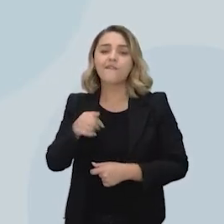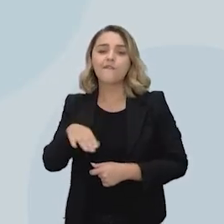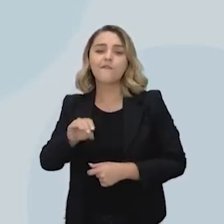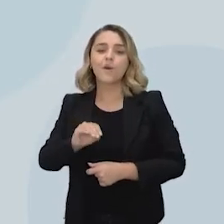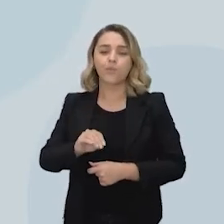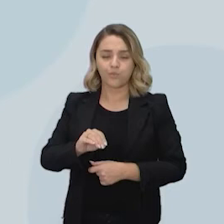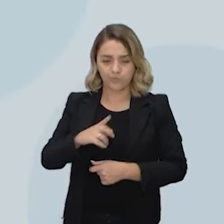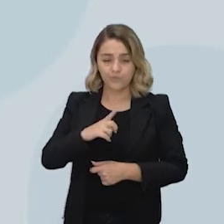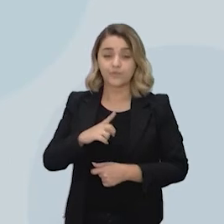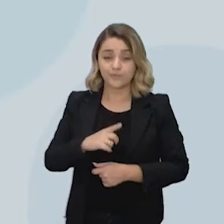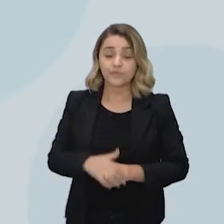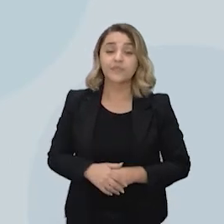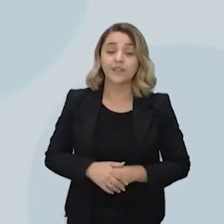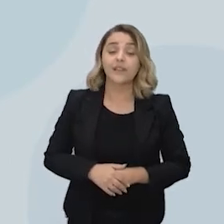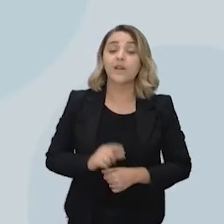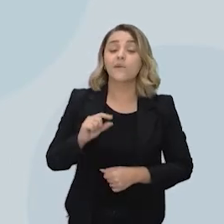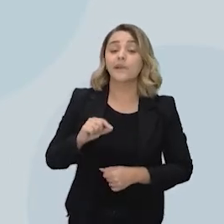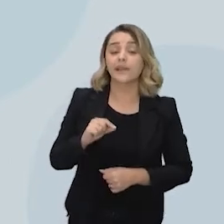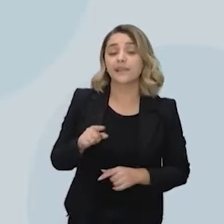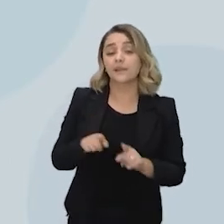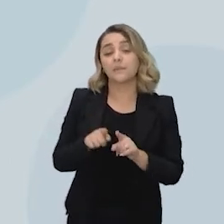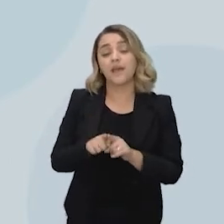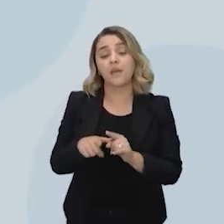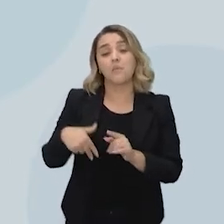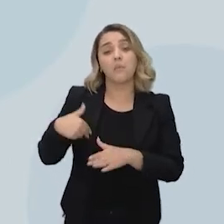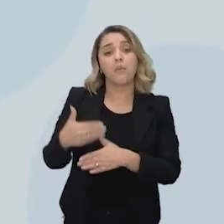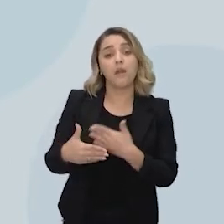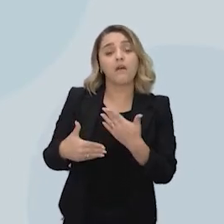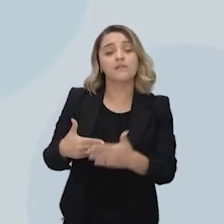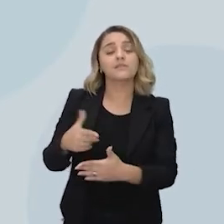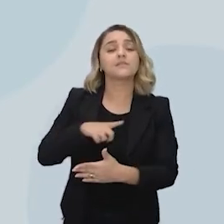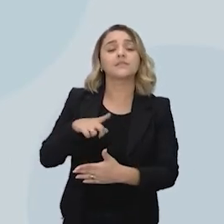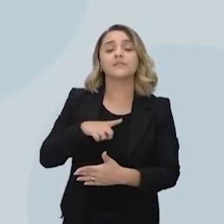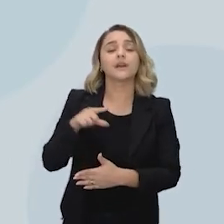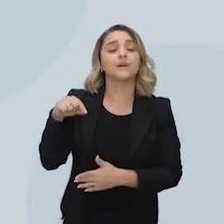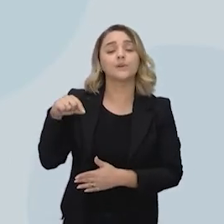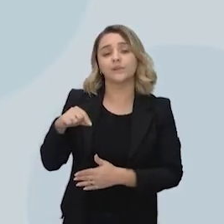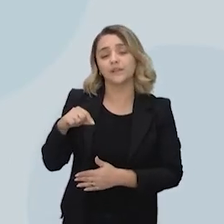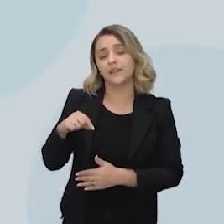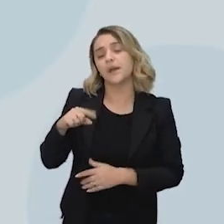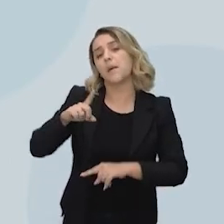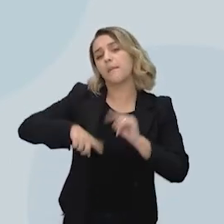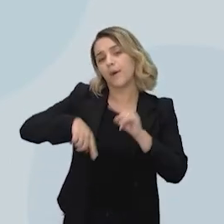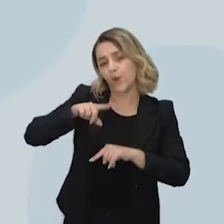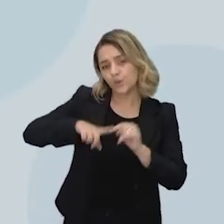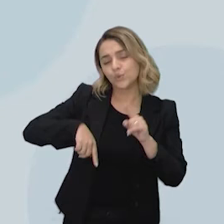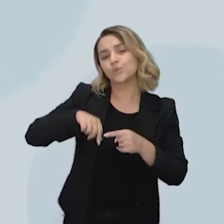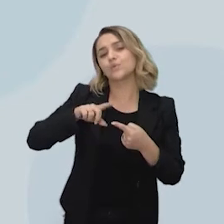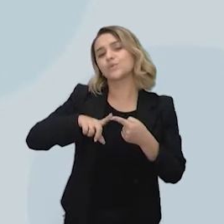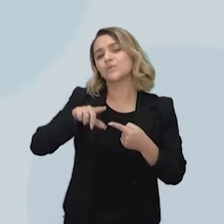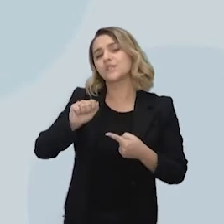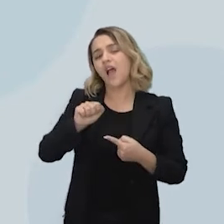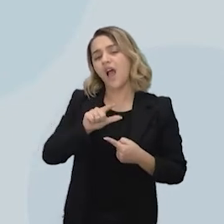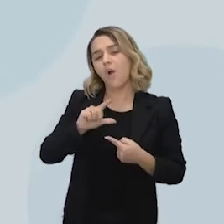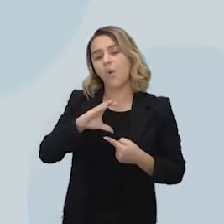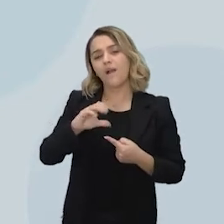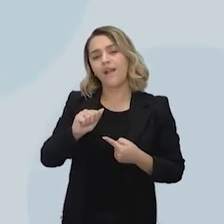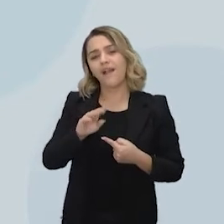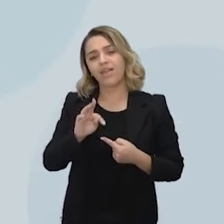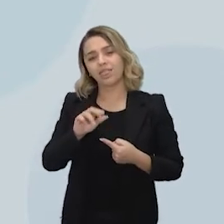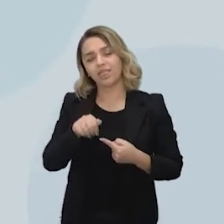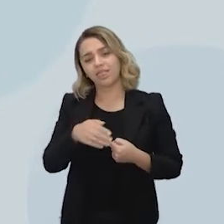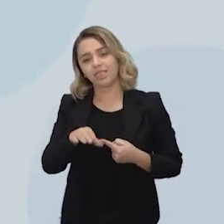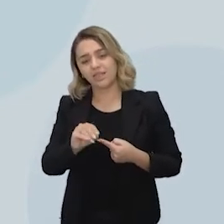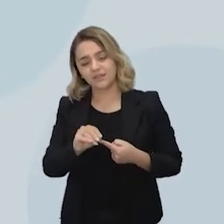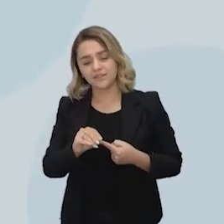a ideia, né? E além do carvão, nesse processo tem produz também o alcatrão, que também pode ter alguns usos, por exemplo,